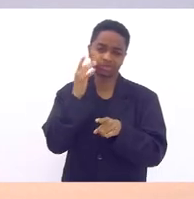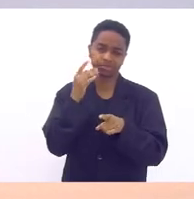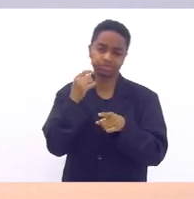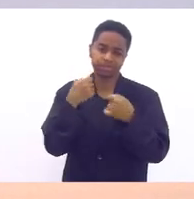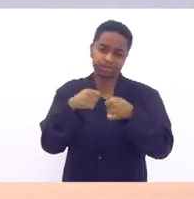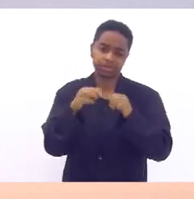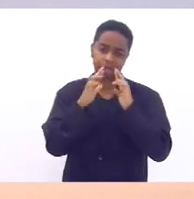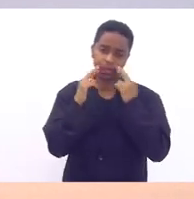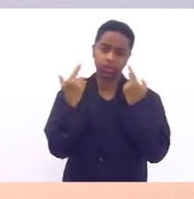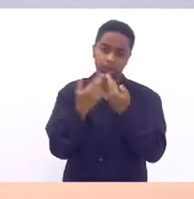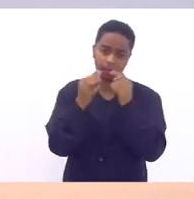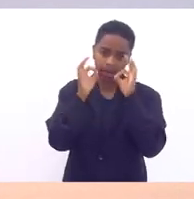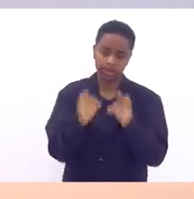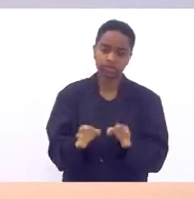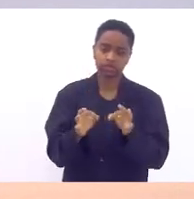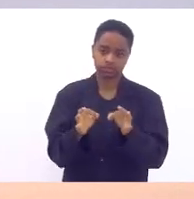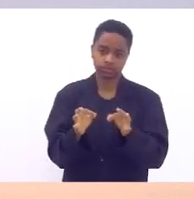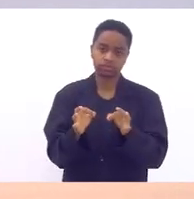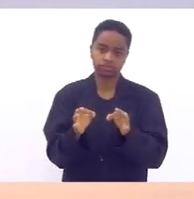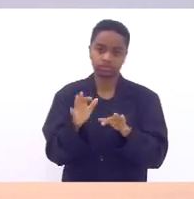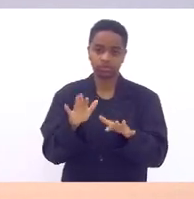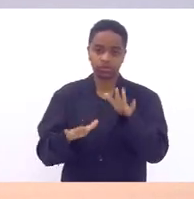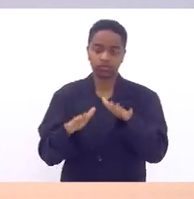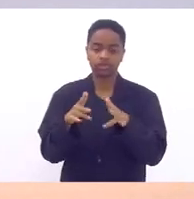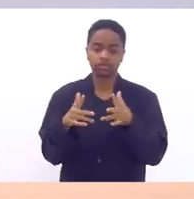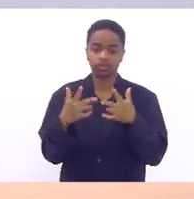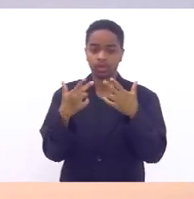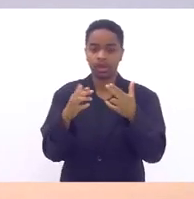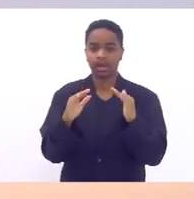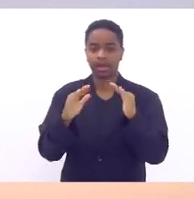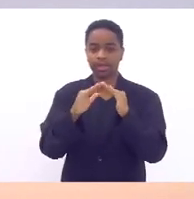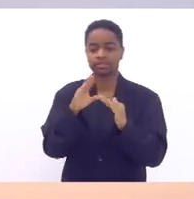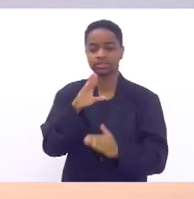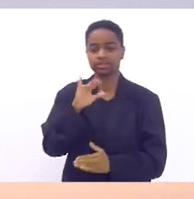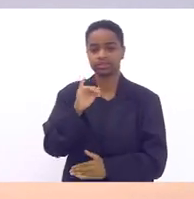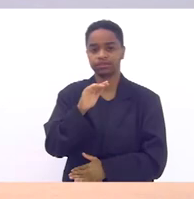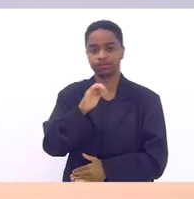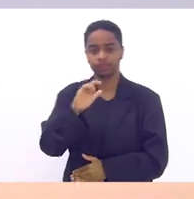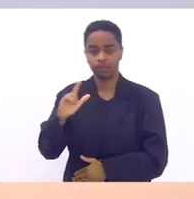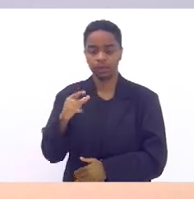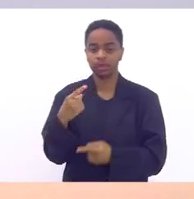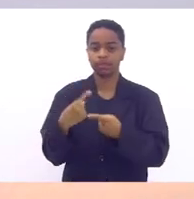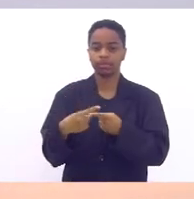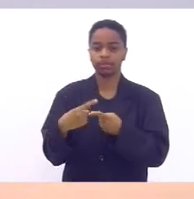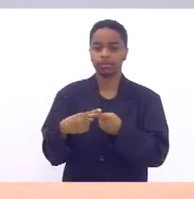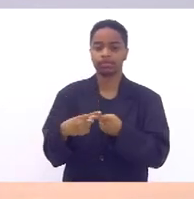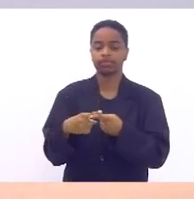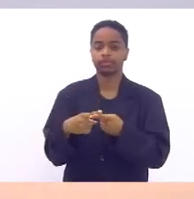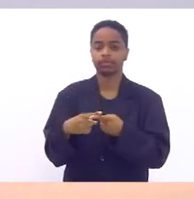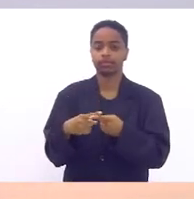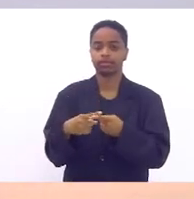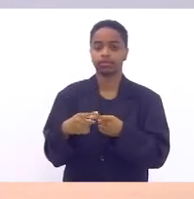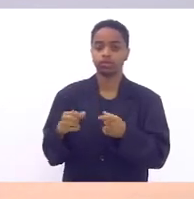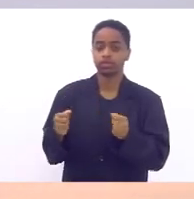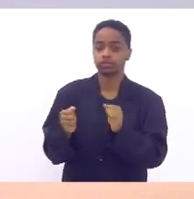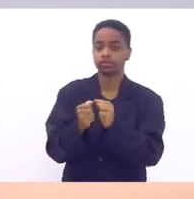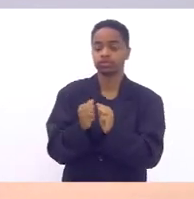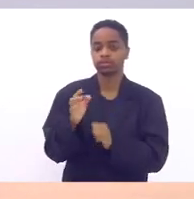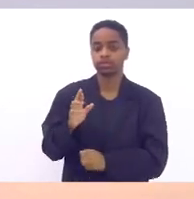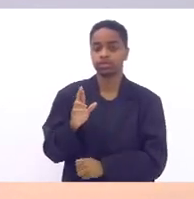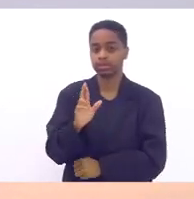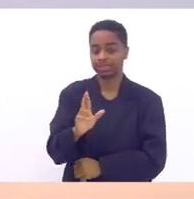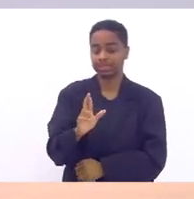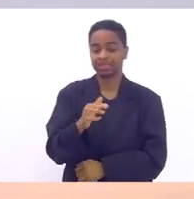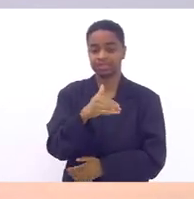eh de repente com a casa viu para que a gente tenha nas representações das secretarias